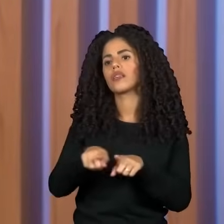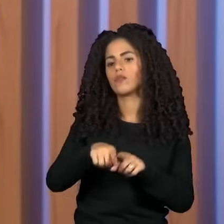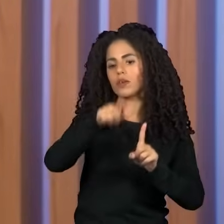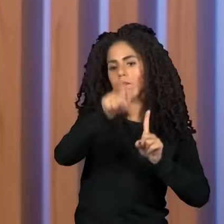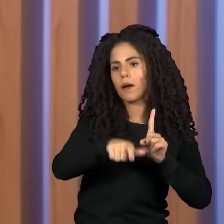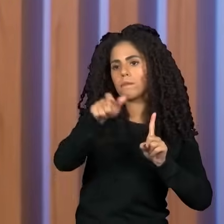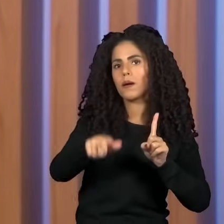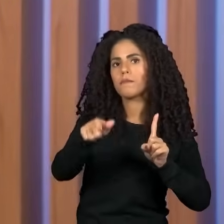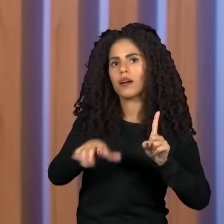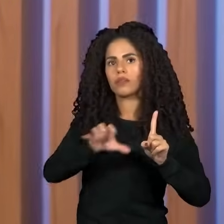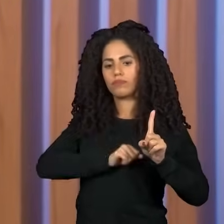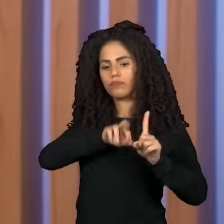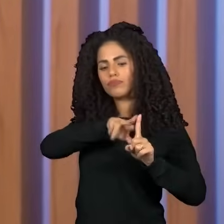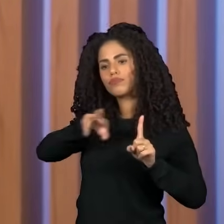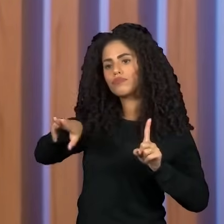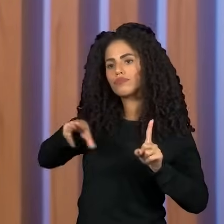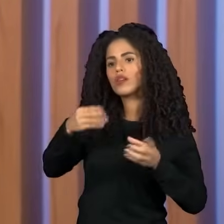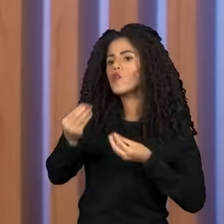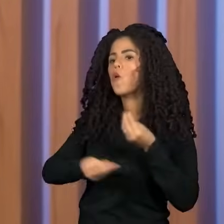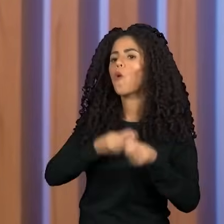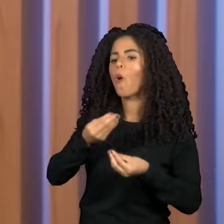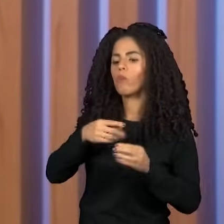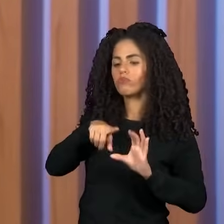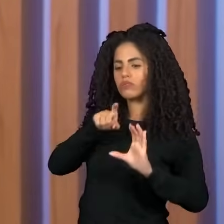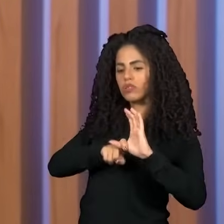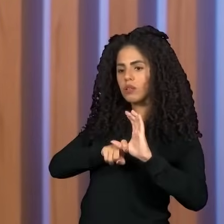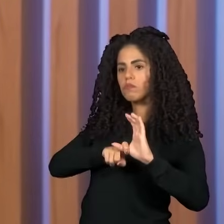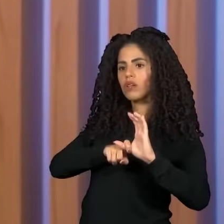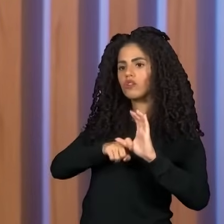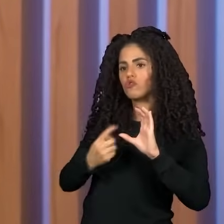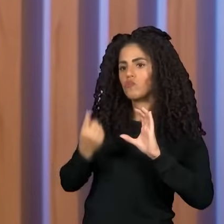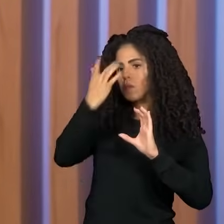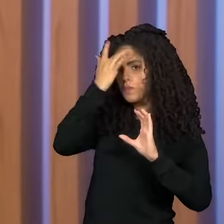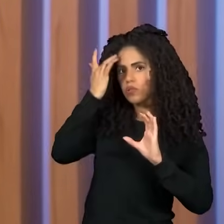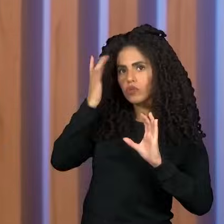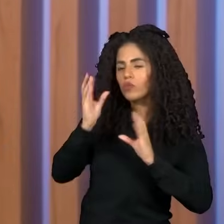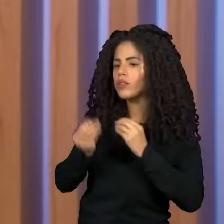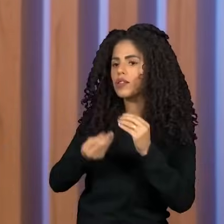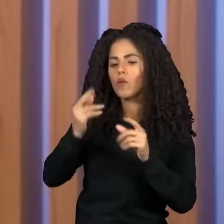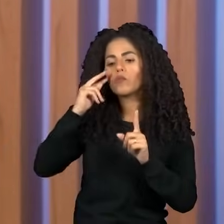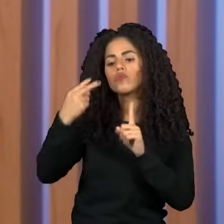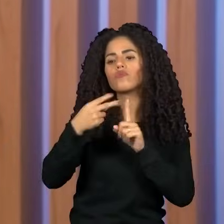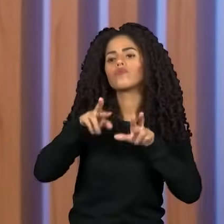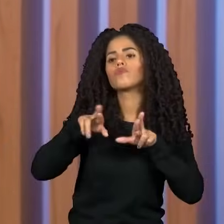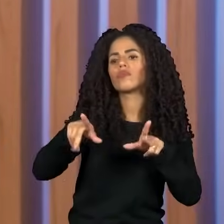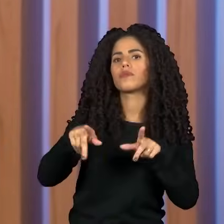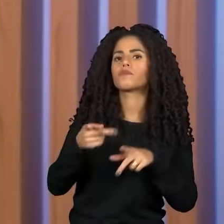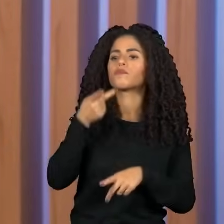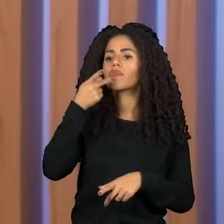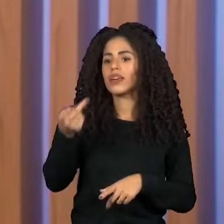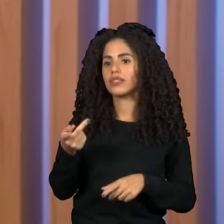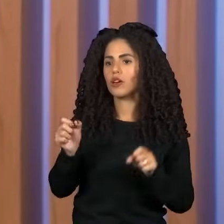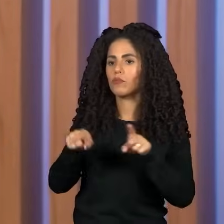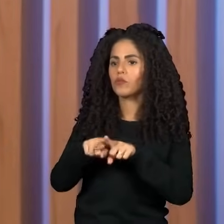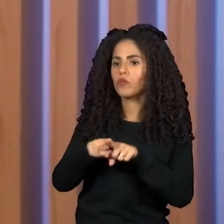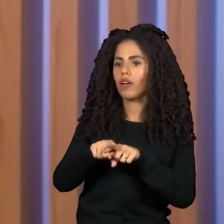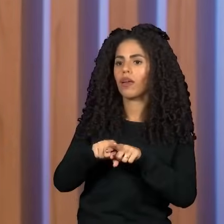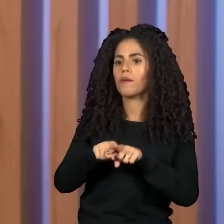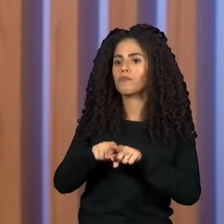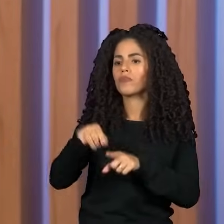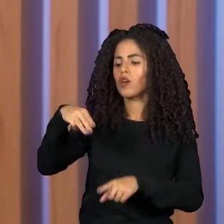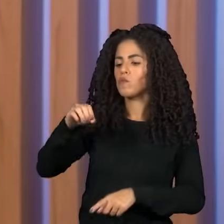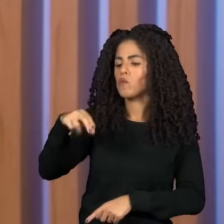mas ele não é necessariamente um não monogâmico dependendo de como a pessoa enxerga. Por exemplo, quando eu falo de não monogamia, eu falo de